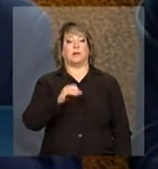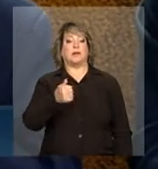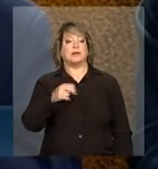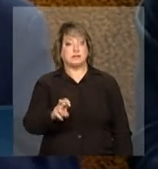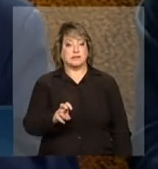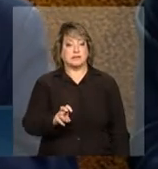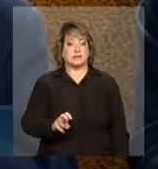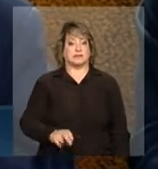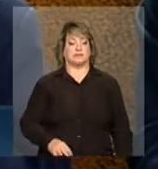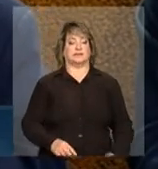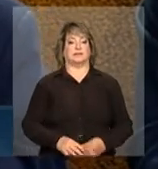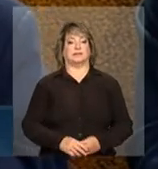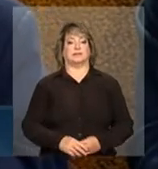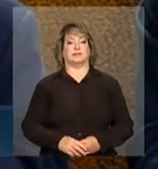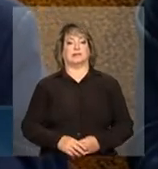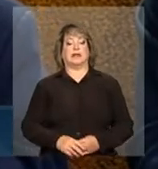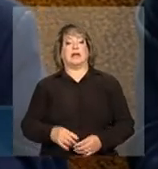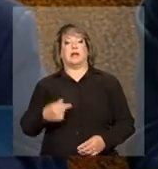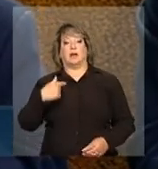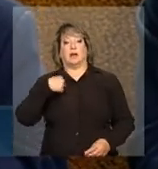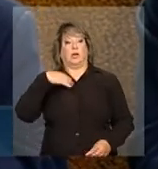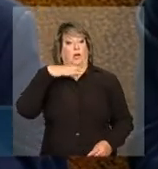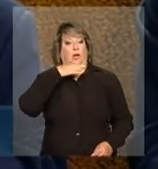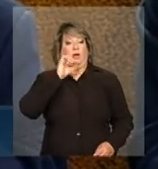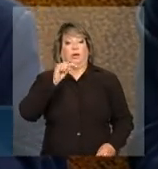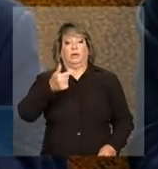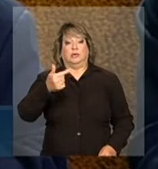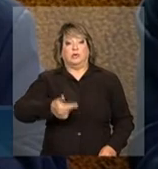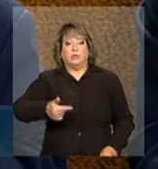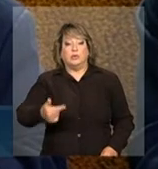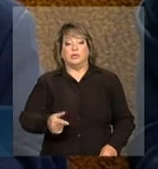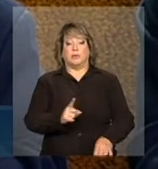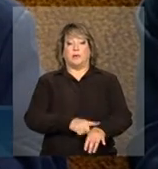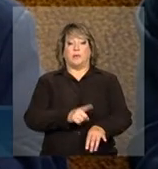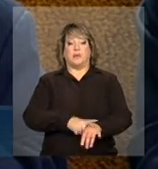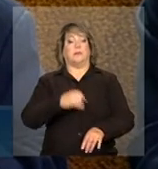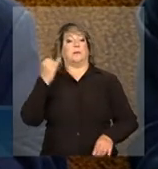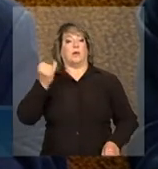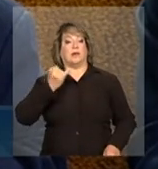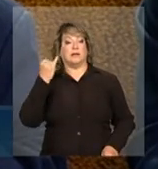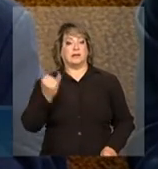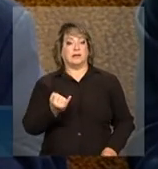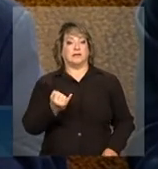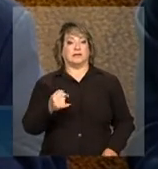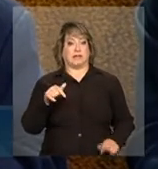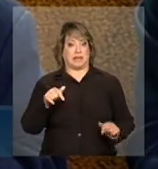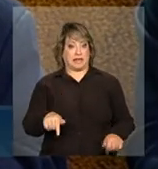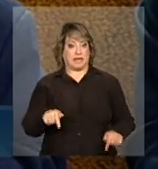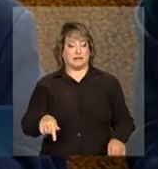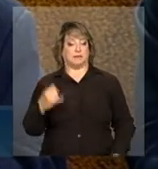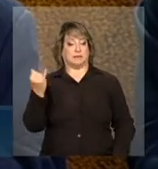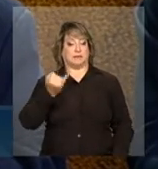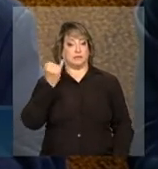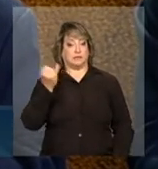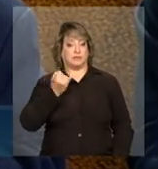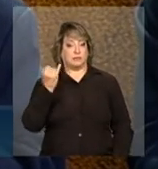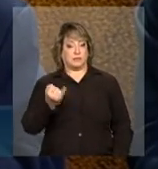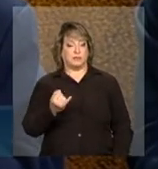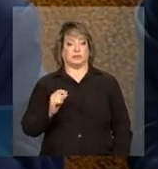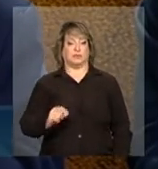2012-2015. Acho que o segundo momento importante foi justamente que, e esse é um dado que já é um